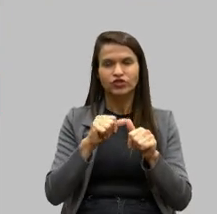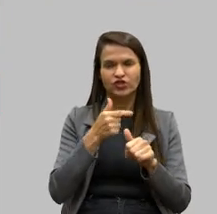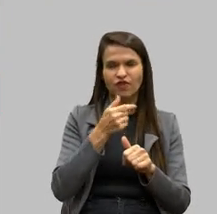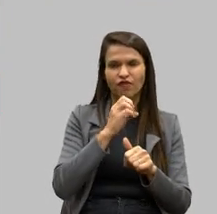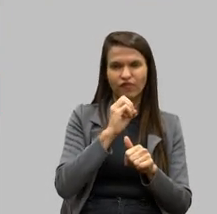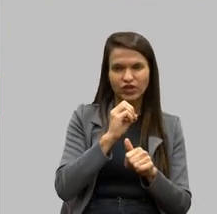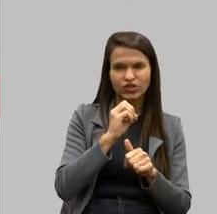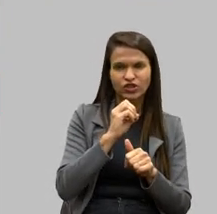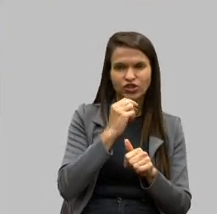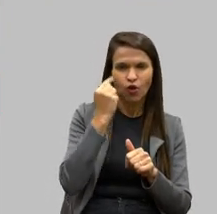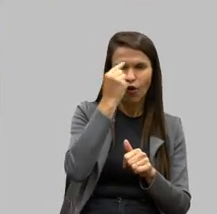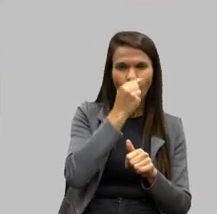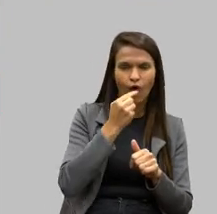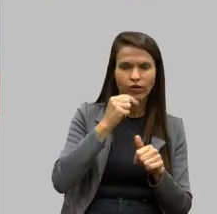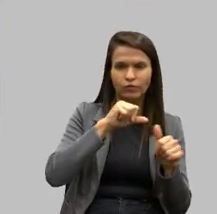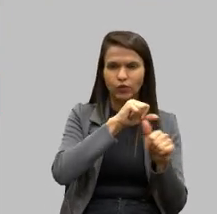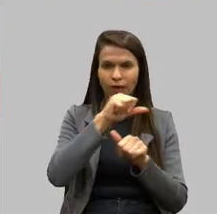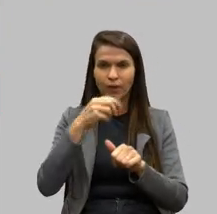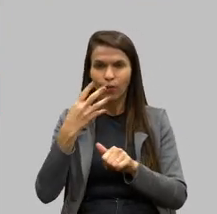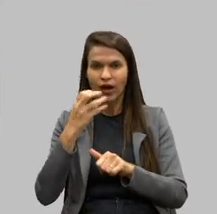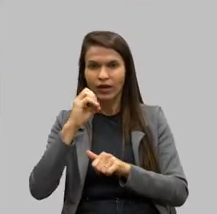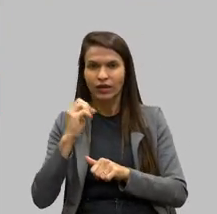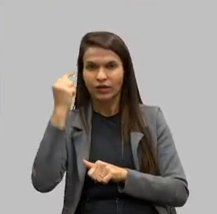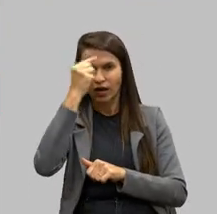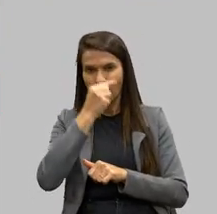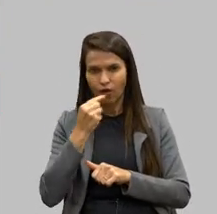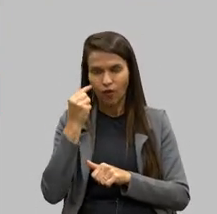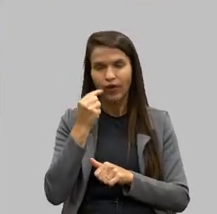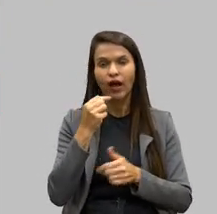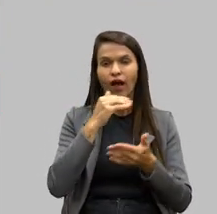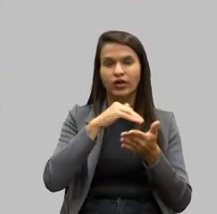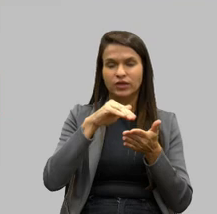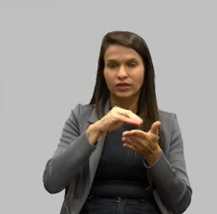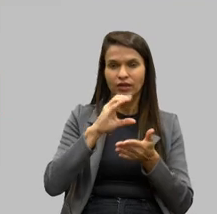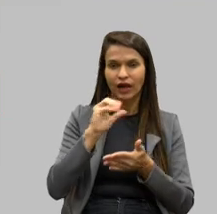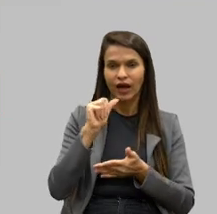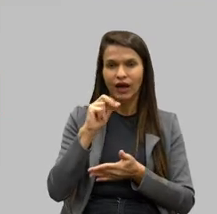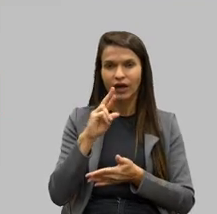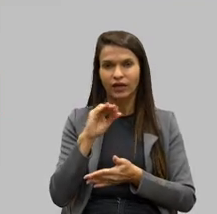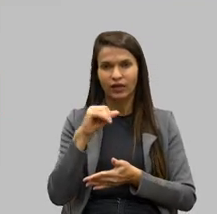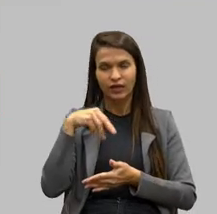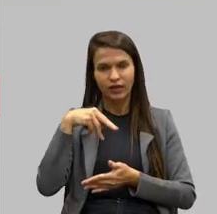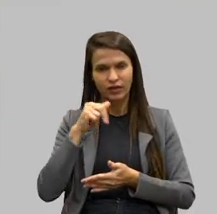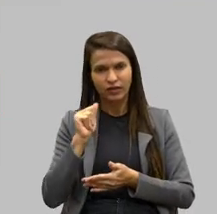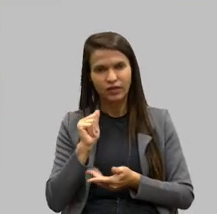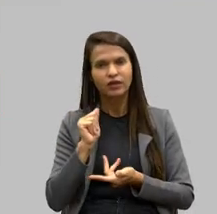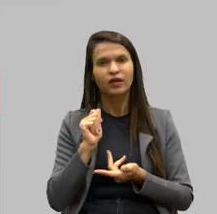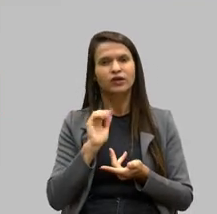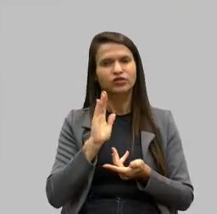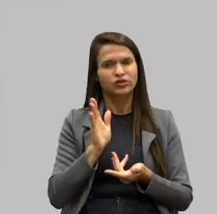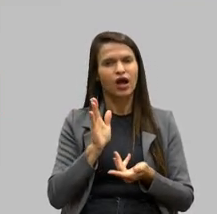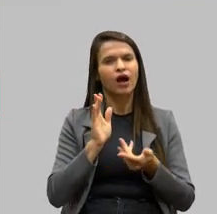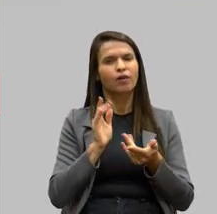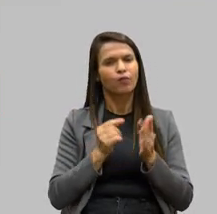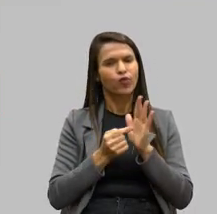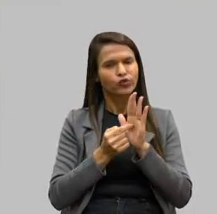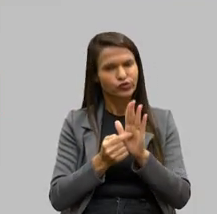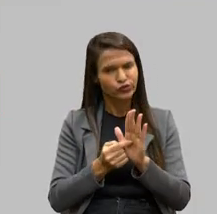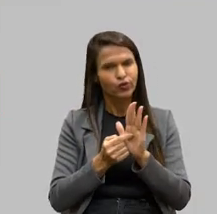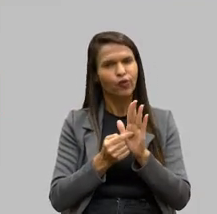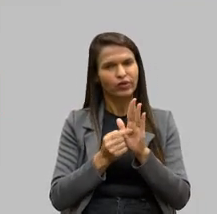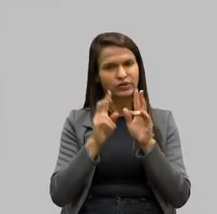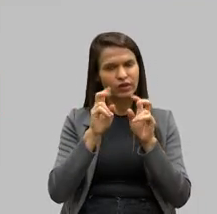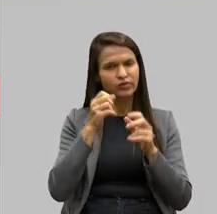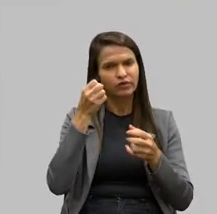carreira. Inclusive, a secretária Camila trouxe esse ponto que será discutido. também recebi